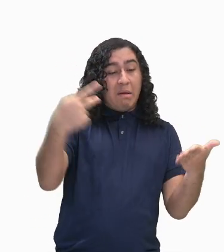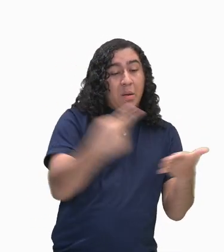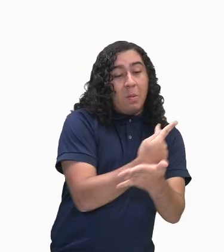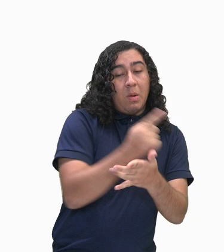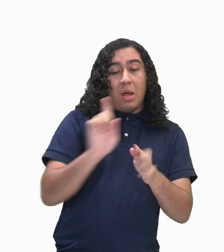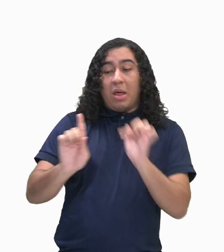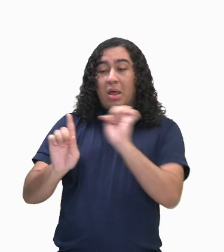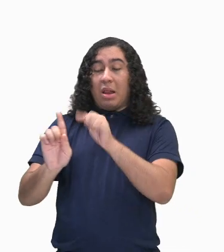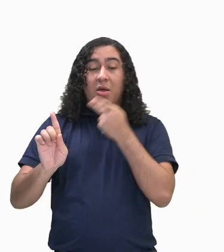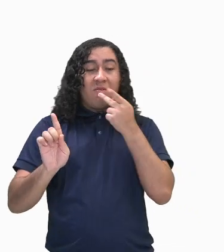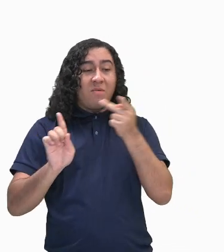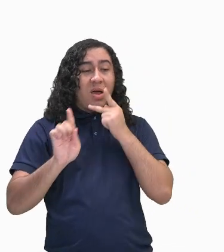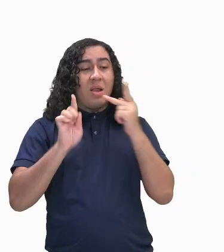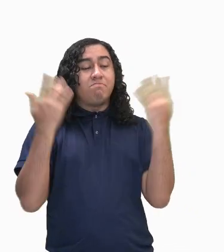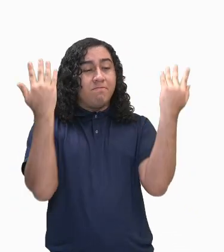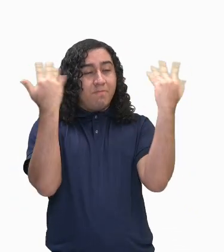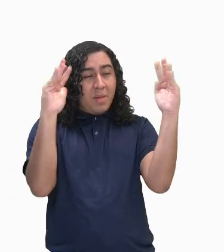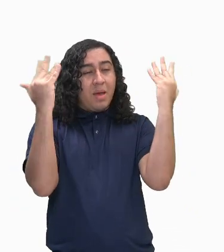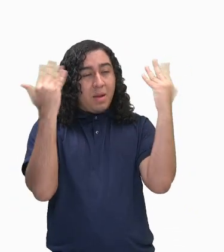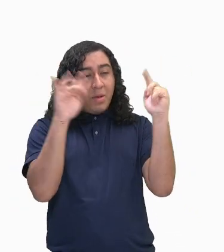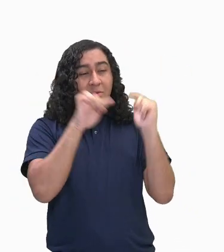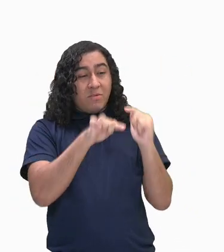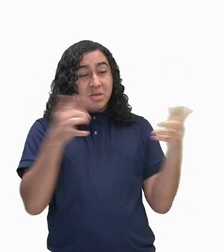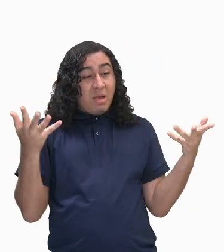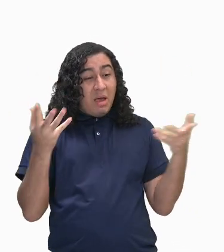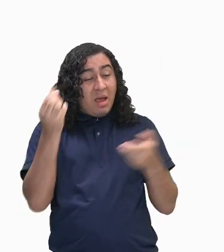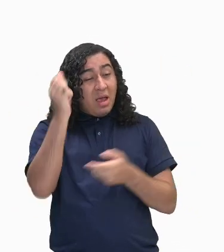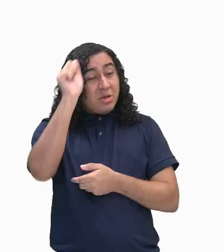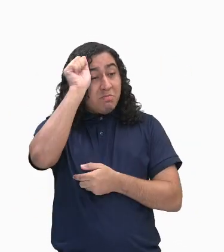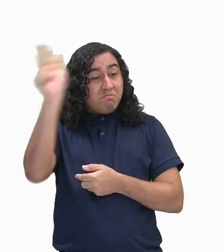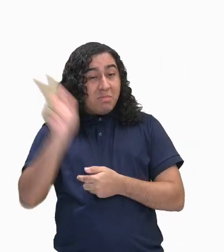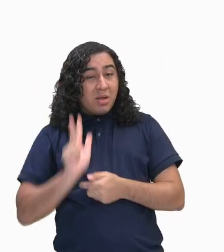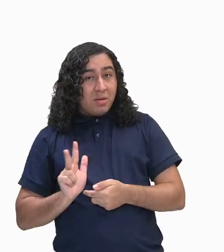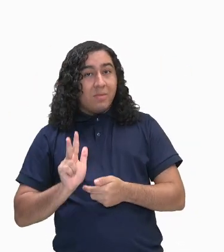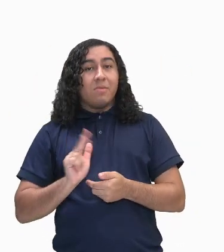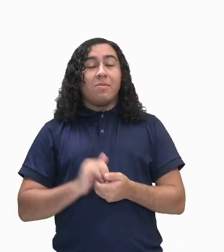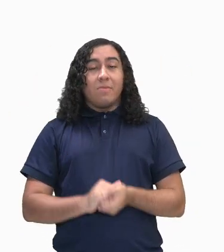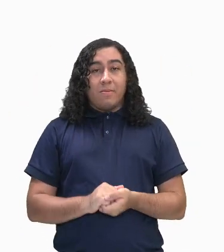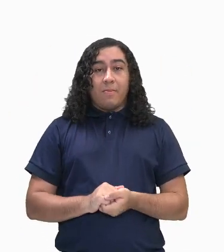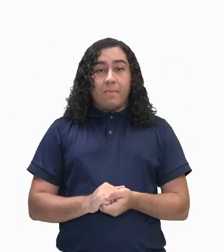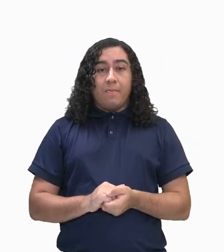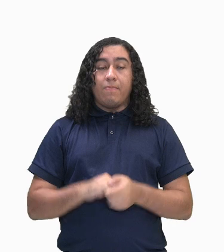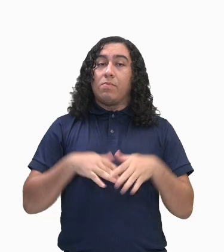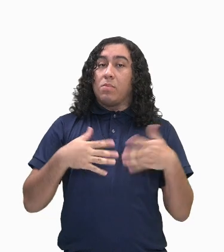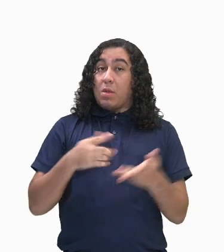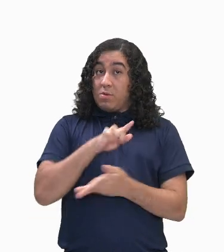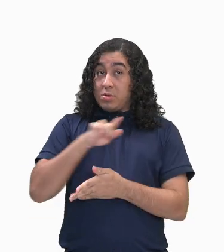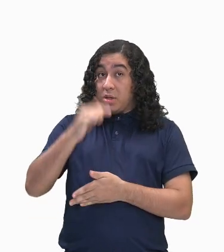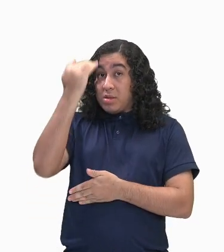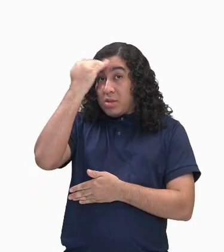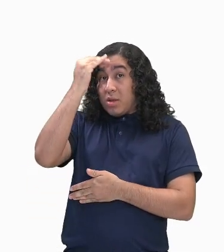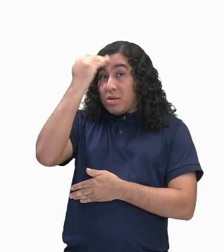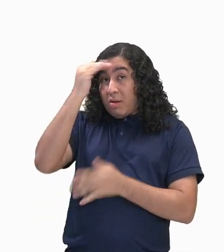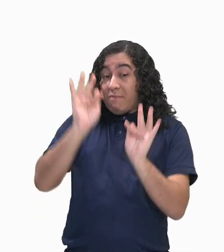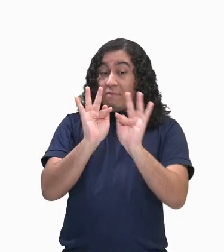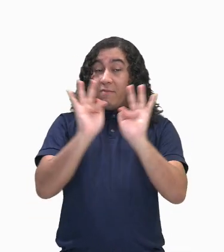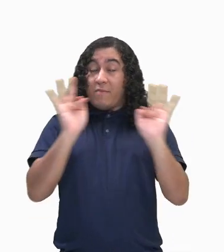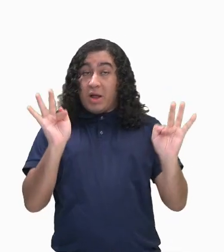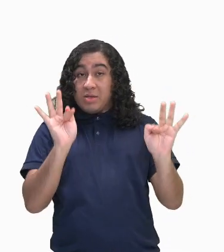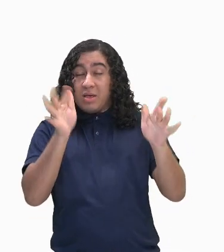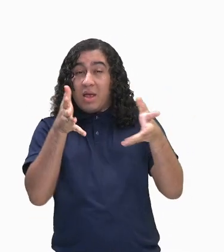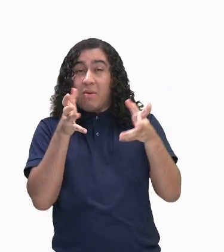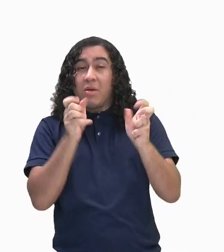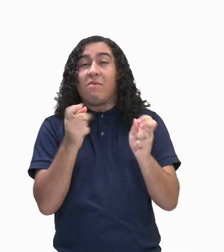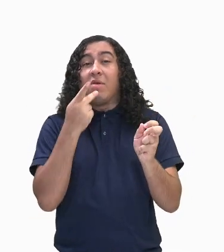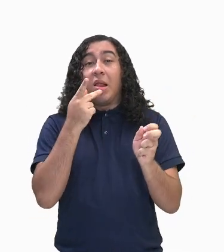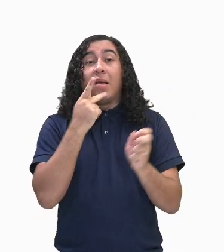diz: parabéns, você é um gênio. Então, você já entendeu que ela quis dizer